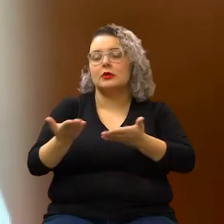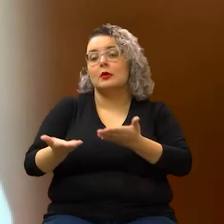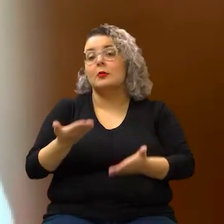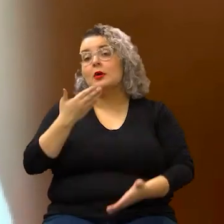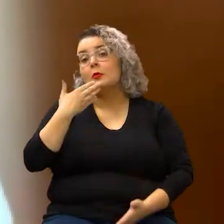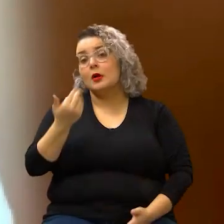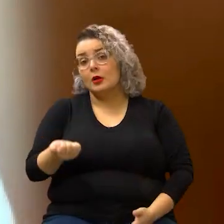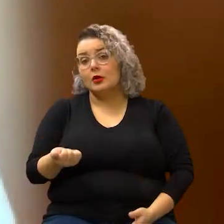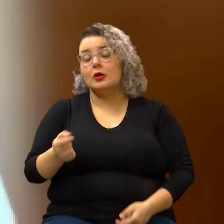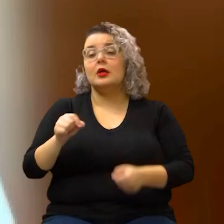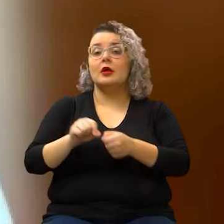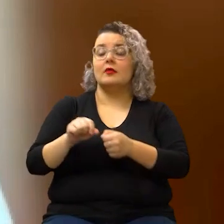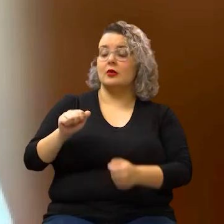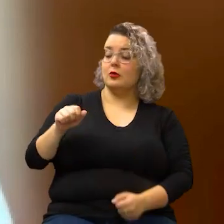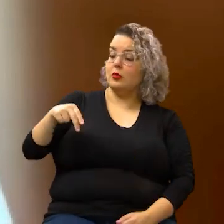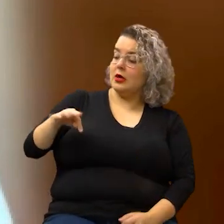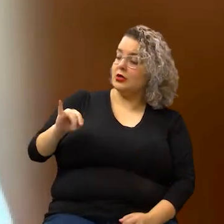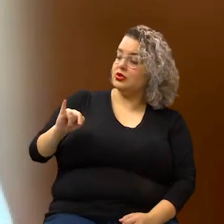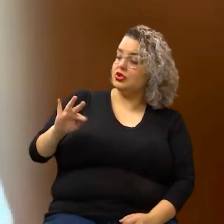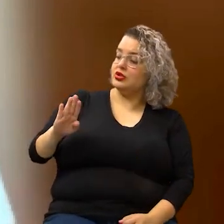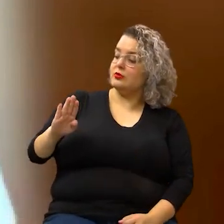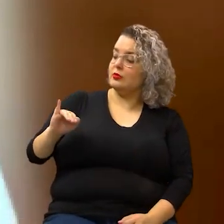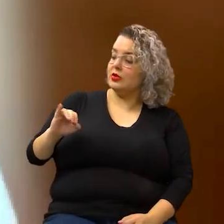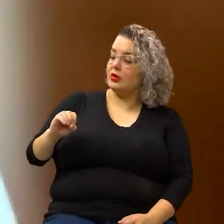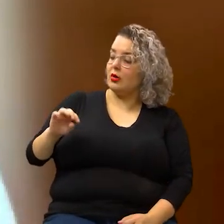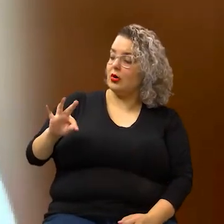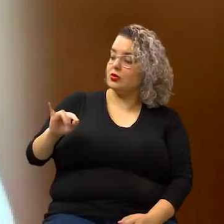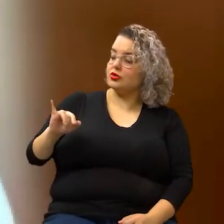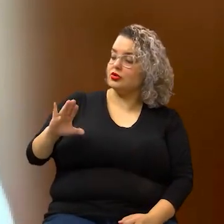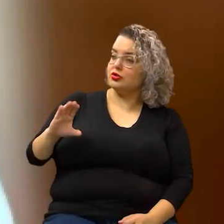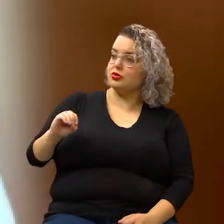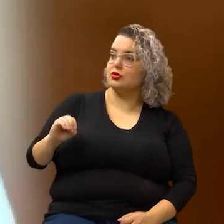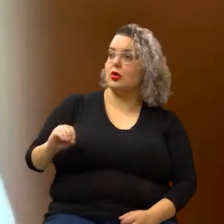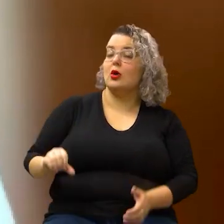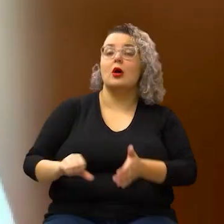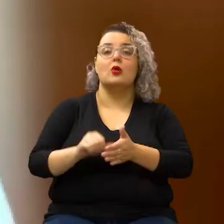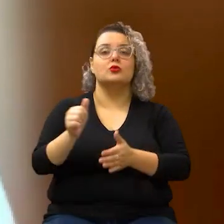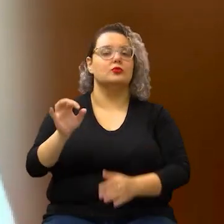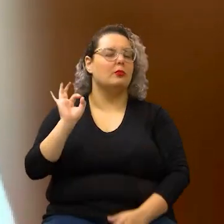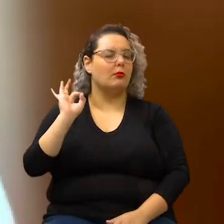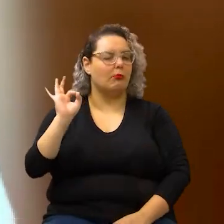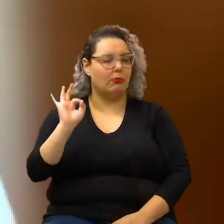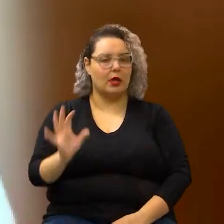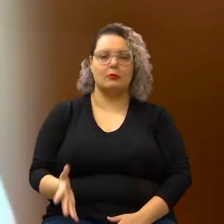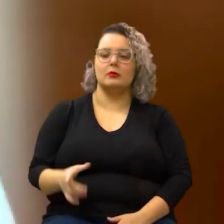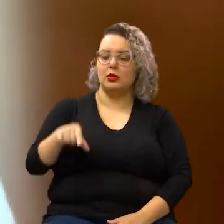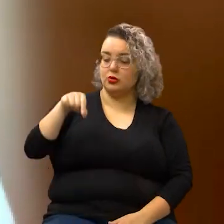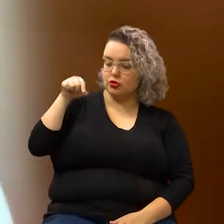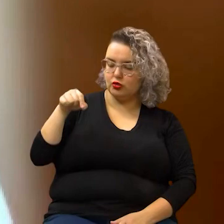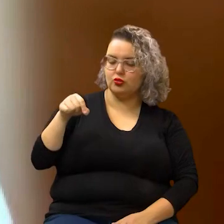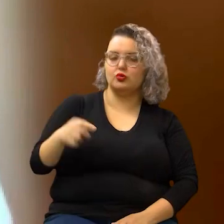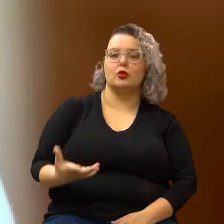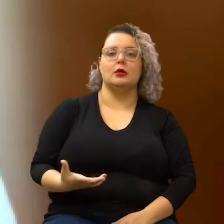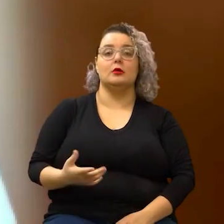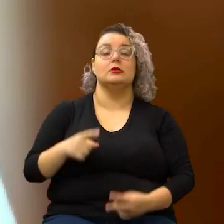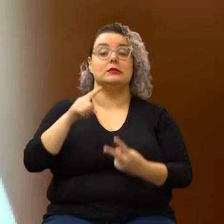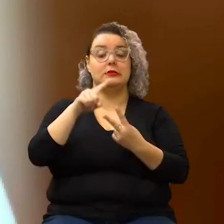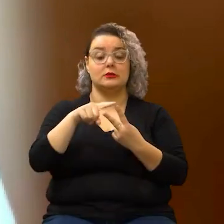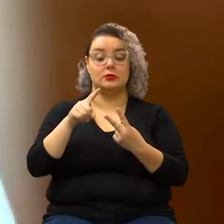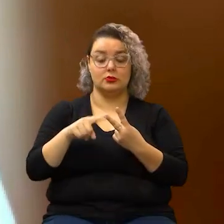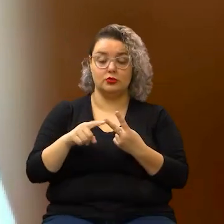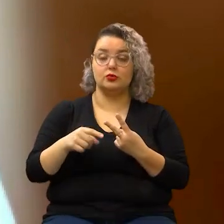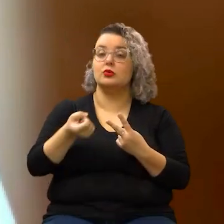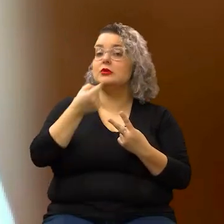tratamento e ele é feito com antibióticos. O esquema que a gente chama de primeira linha, ou seja, de escolha, são